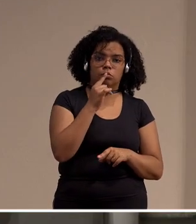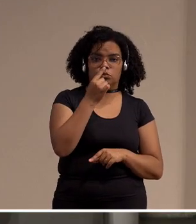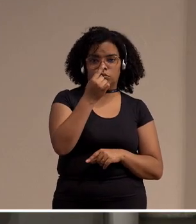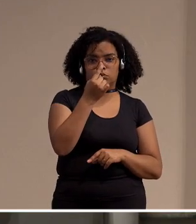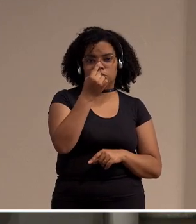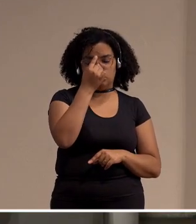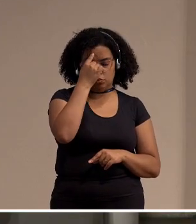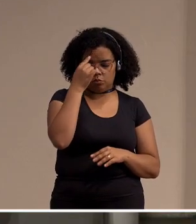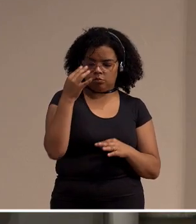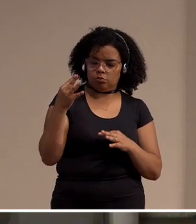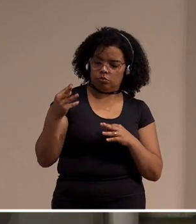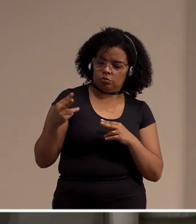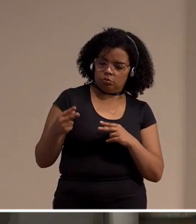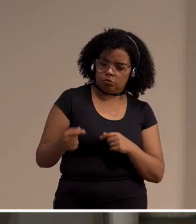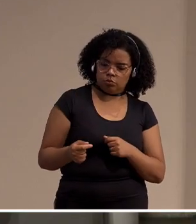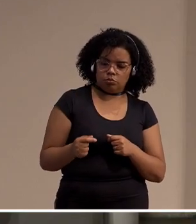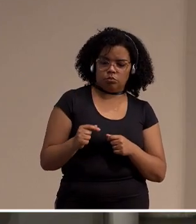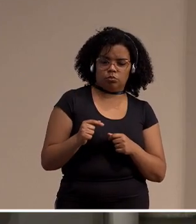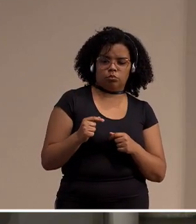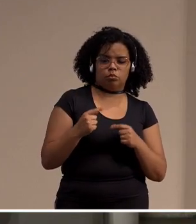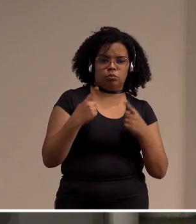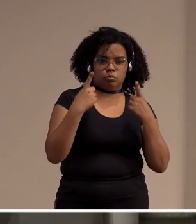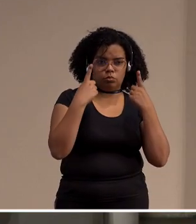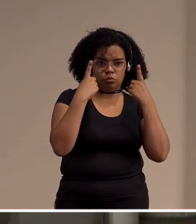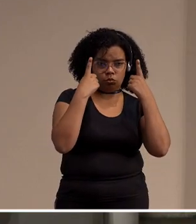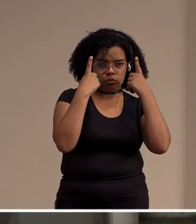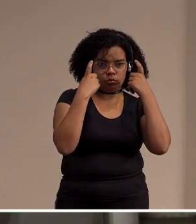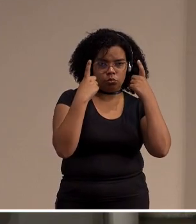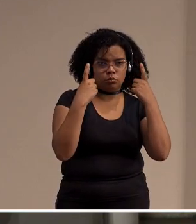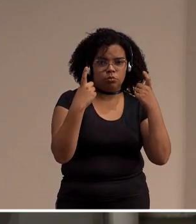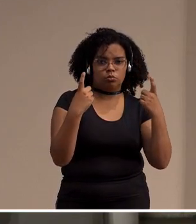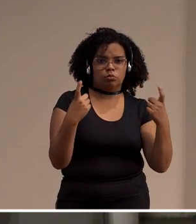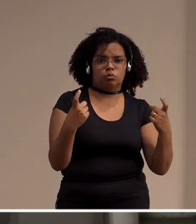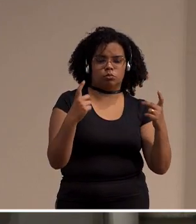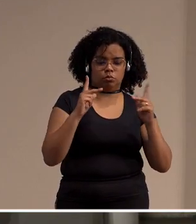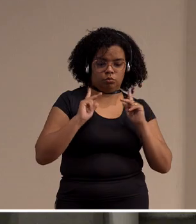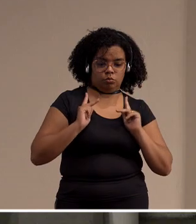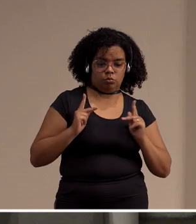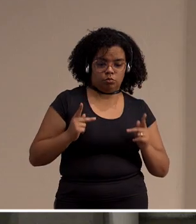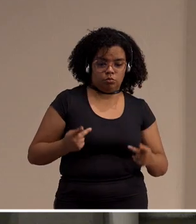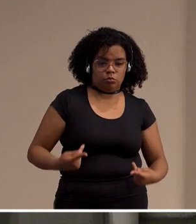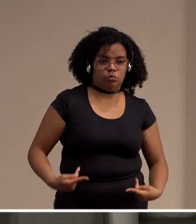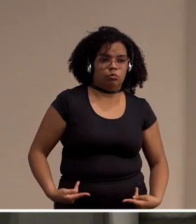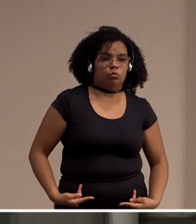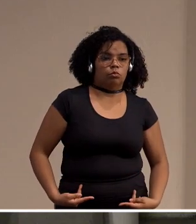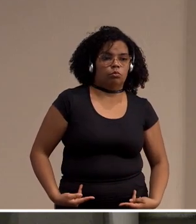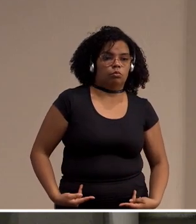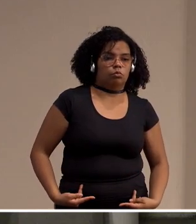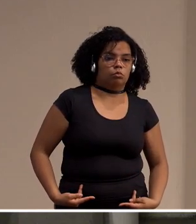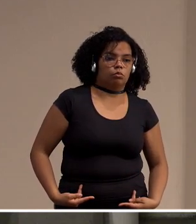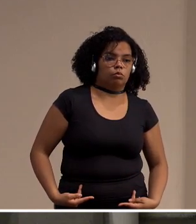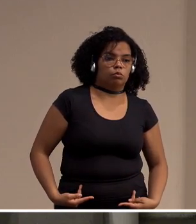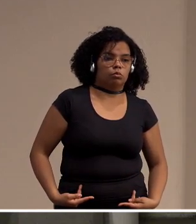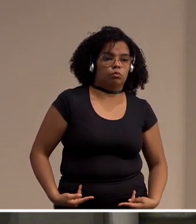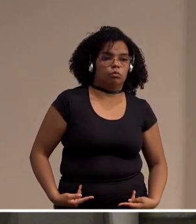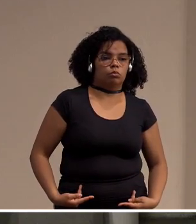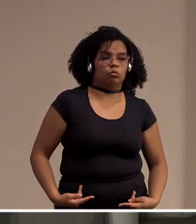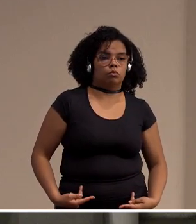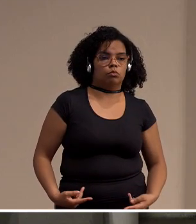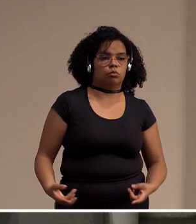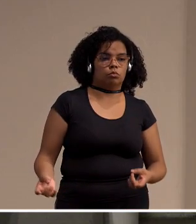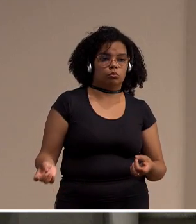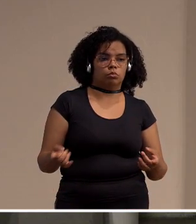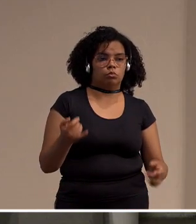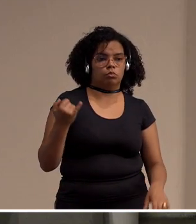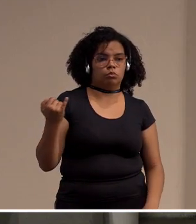todo que esa violencia de lo humano, de Yoga o Martian, eu acho também muito importante em minha